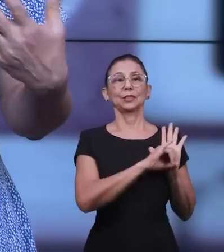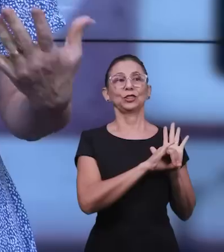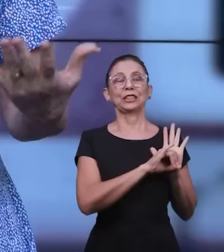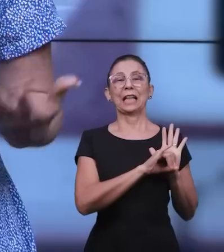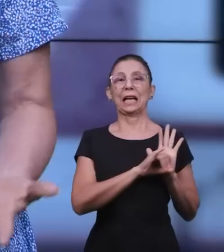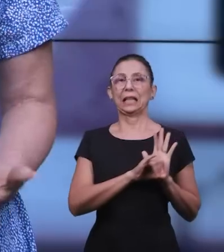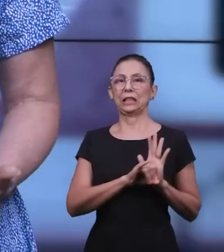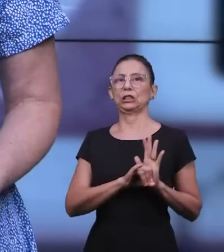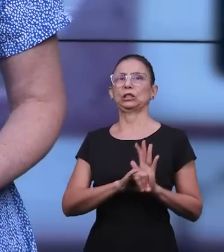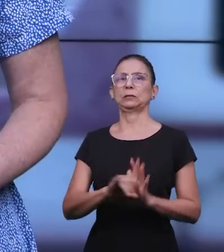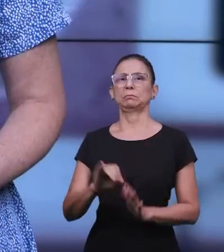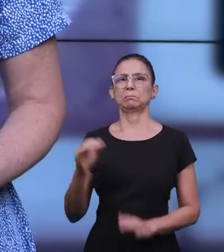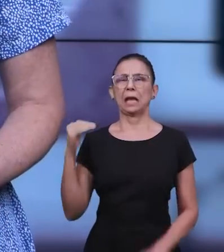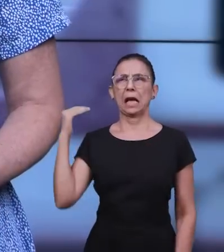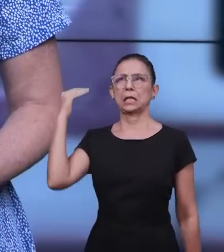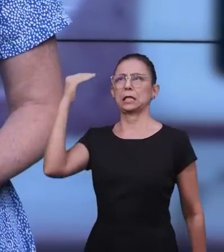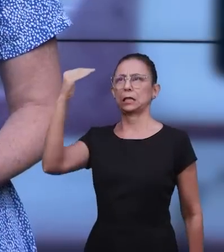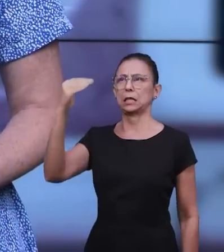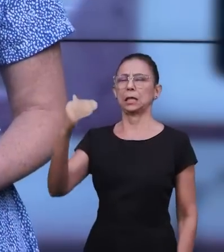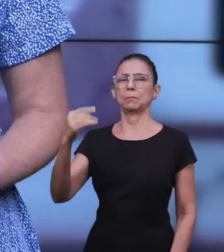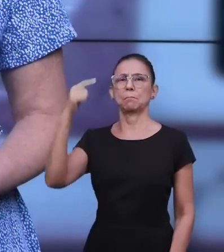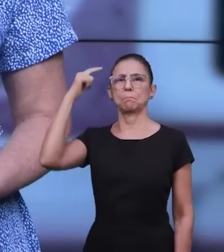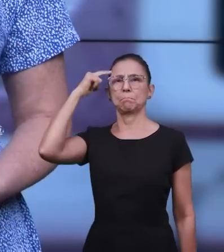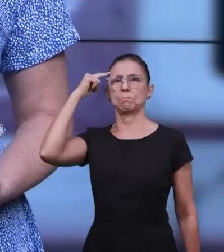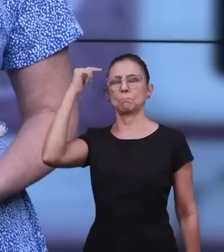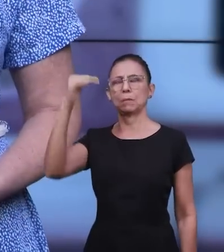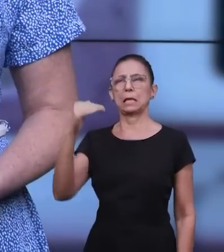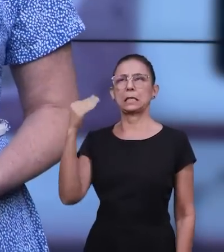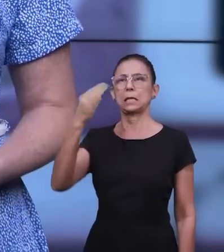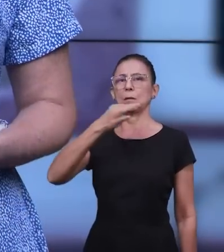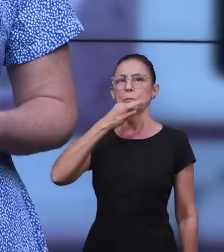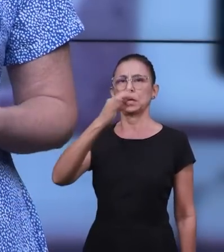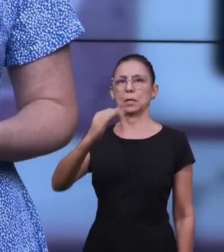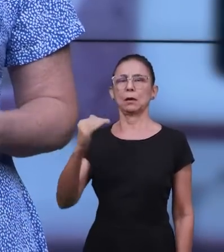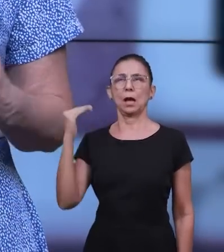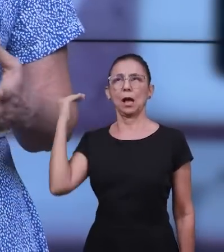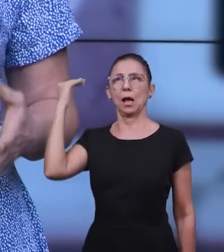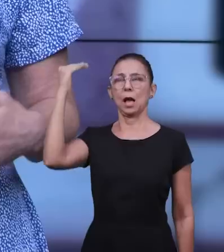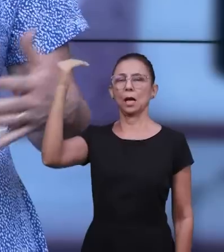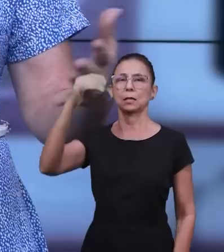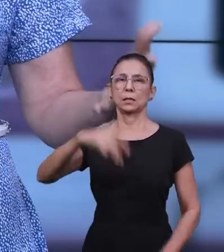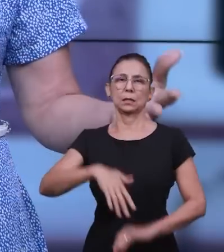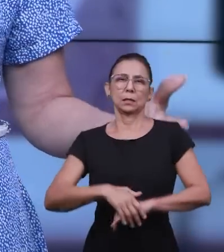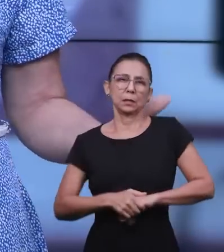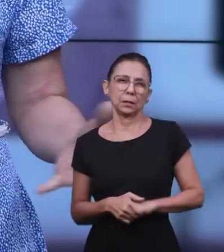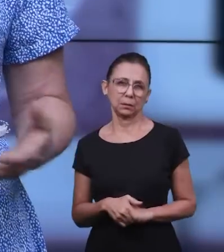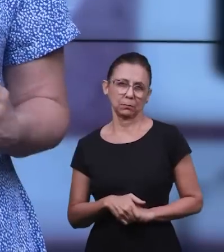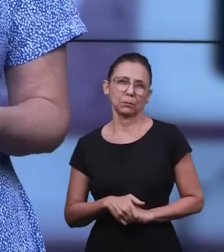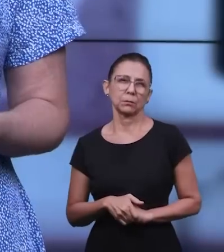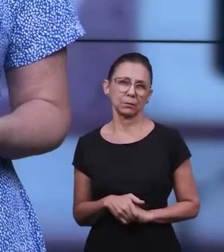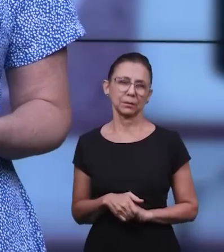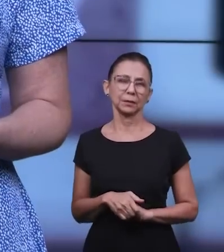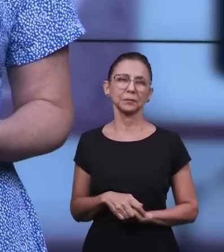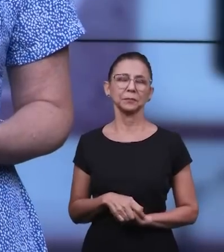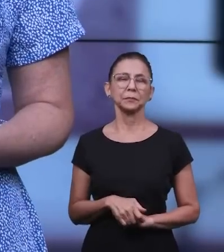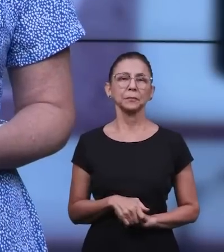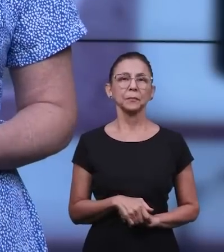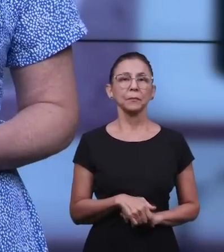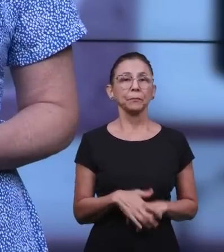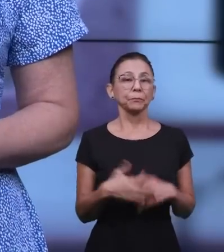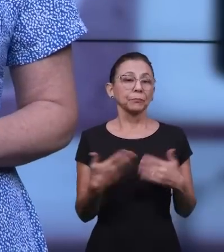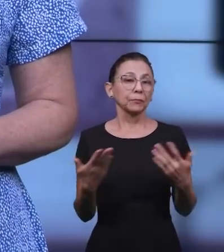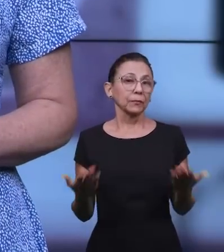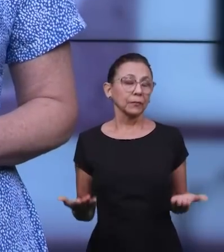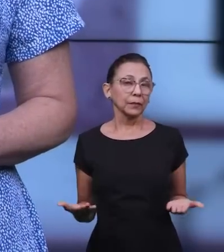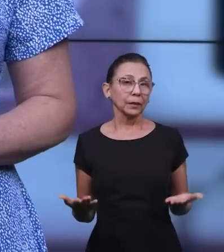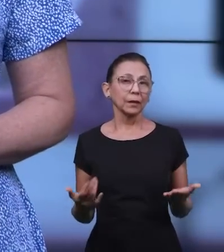Querem fazer valer o que pensam, impor suas opiniões e demarcar os espaços que ocupam. Por